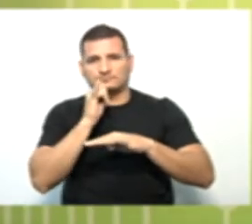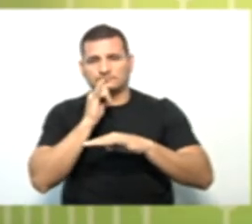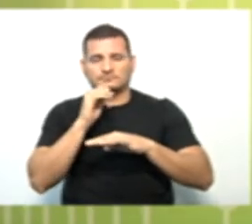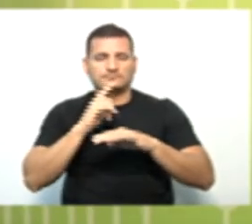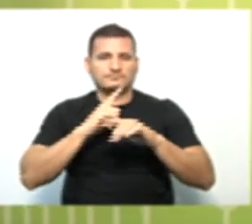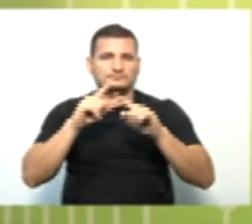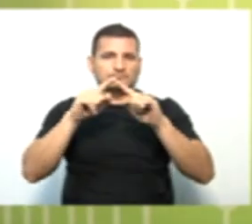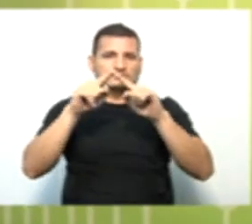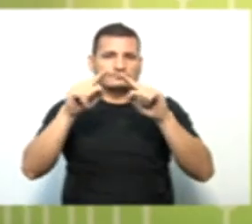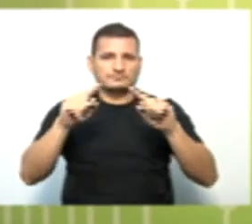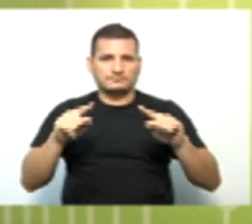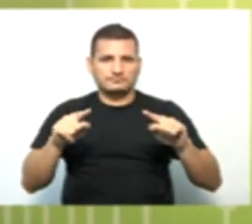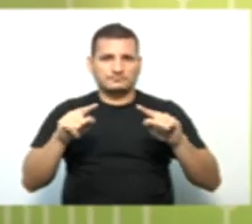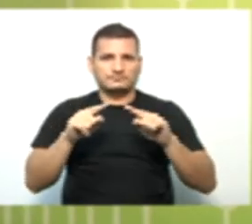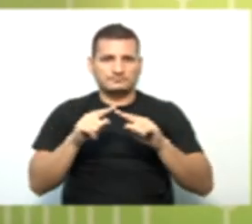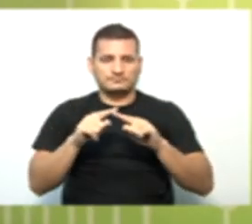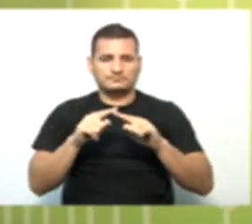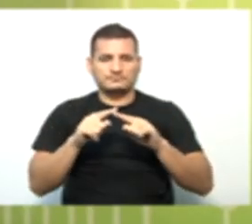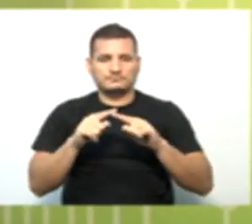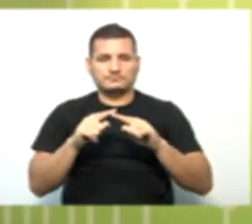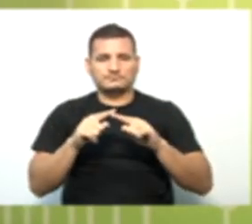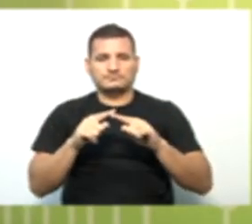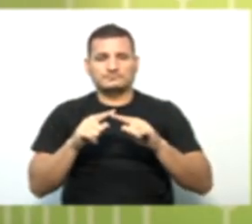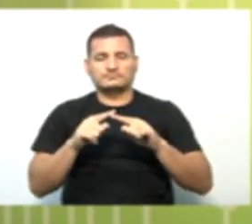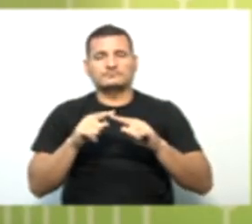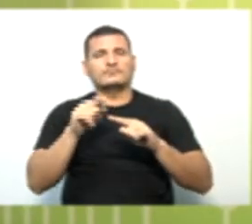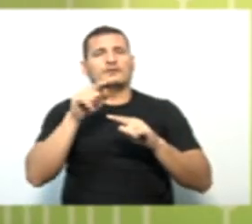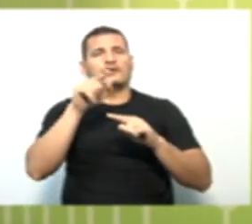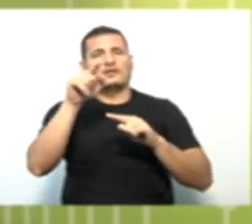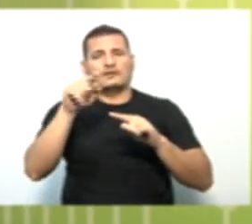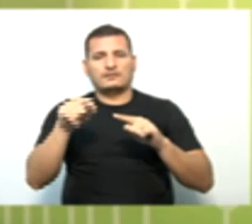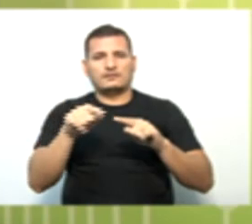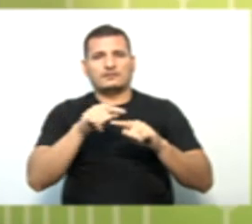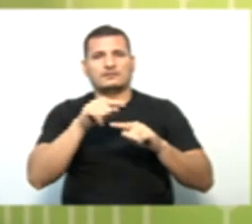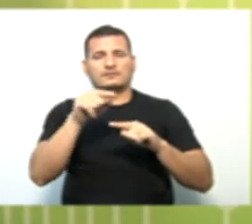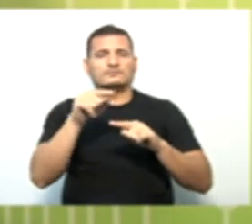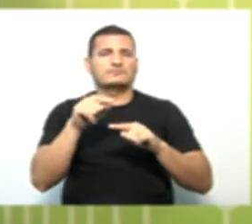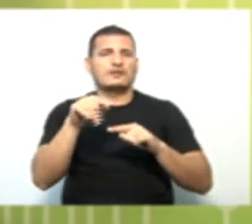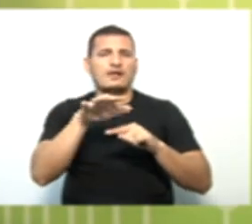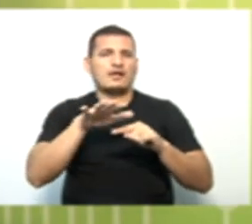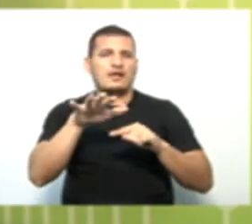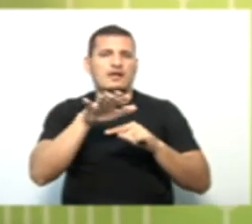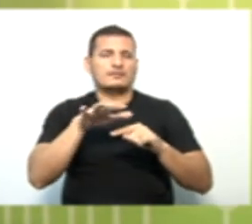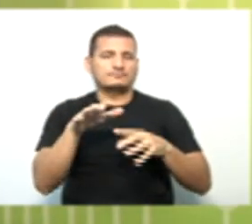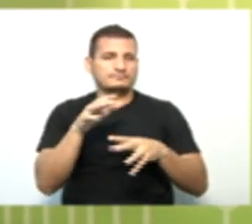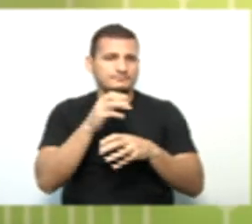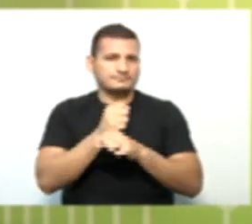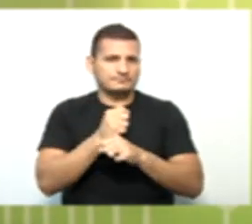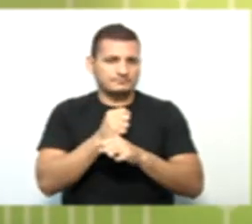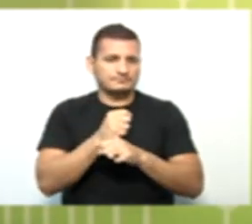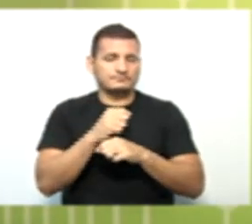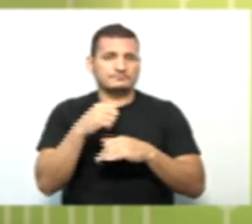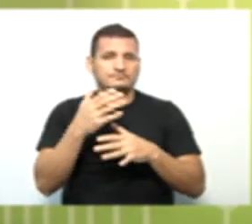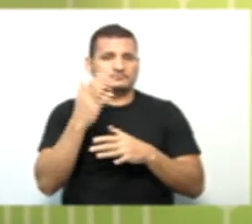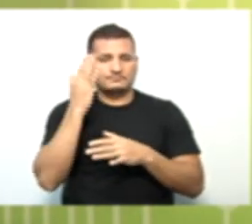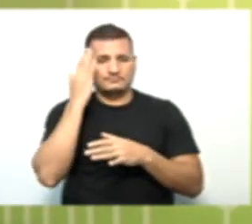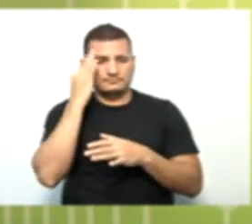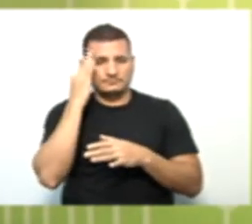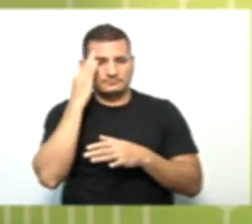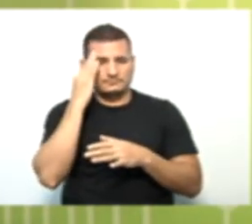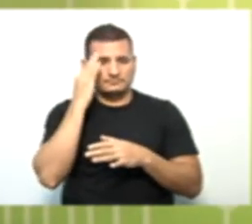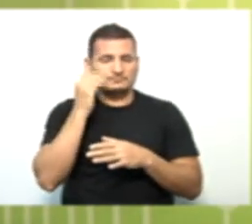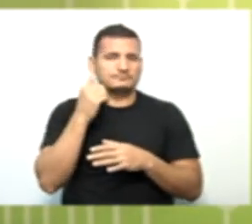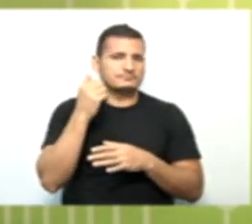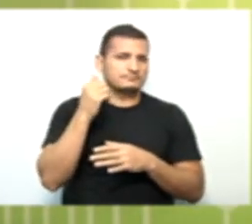triângulo. Então, eu posso escrever uma função para calcular a área do triângulo, por exemplo. Então, eu sei que a área do triângulo é